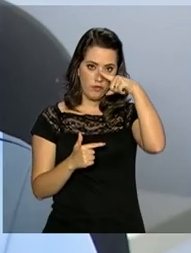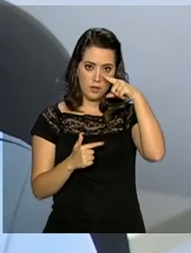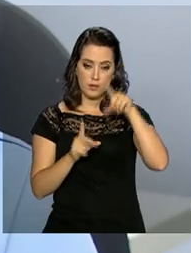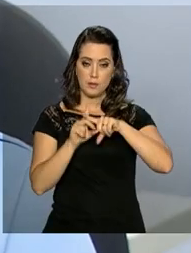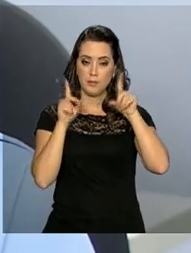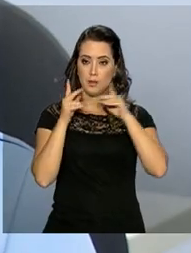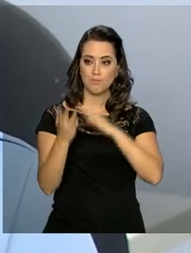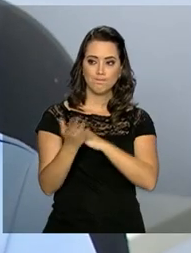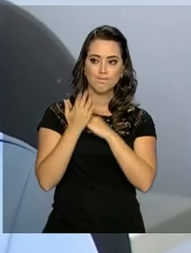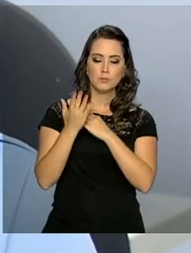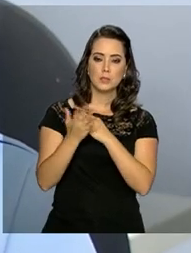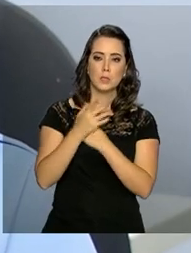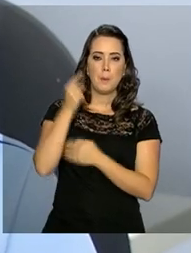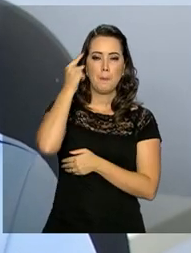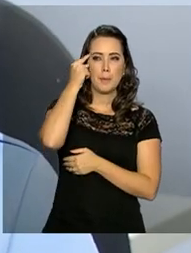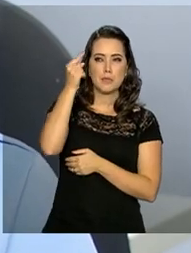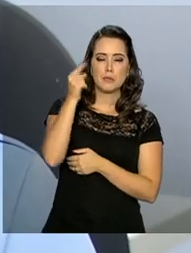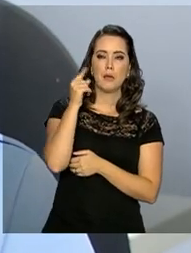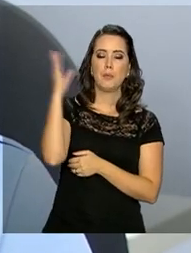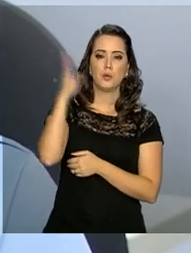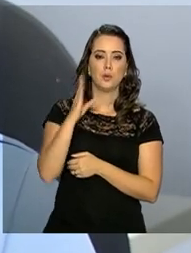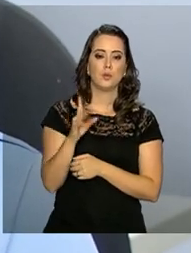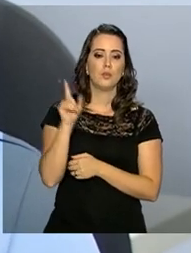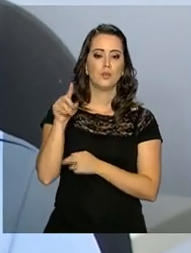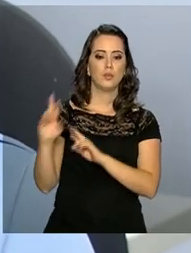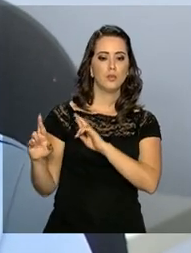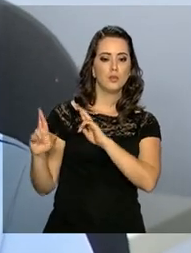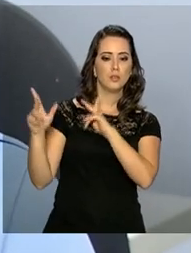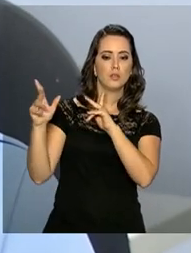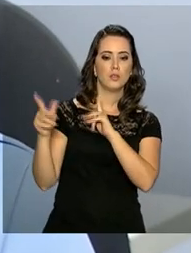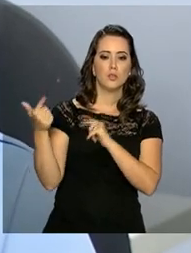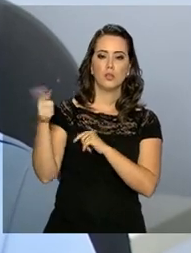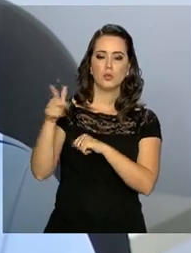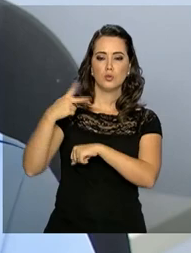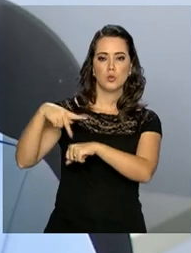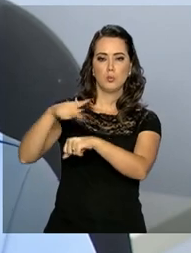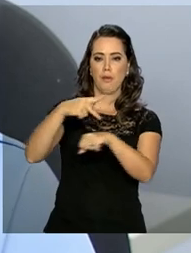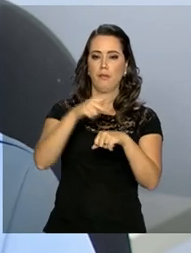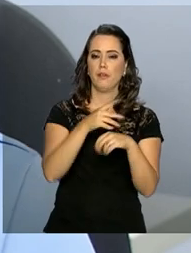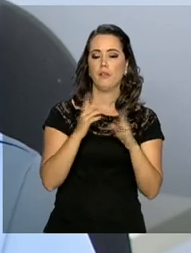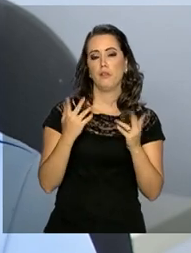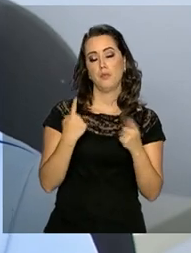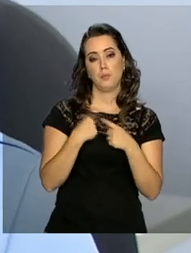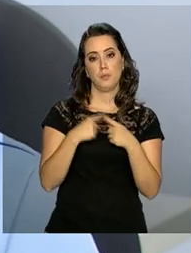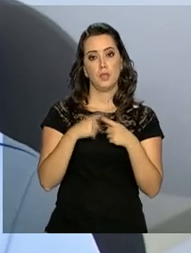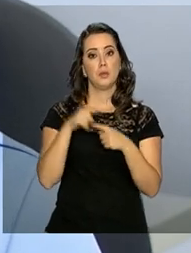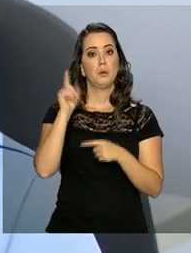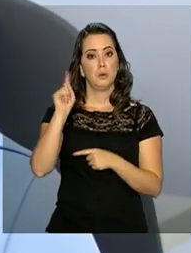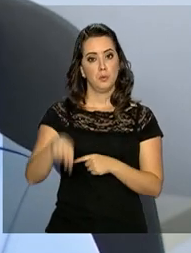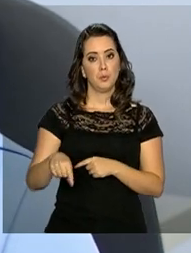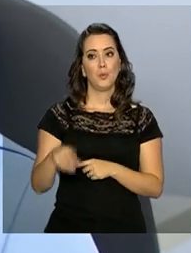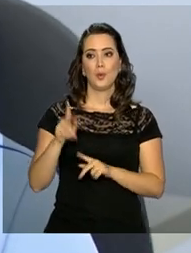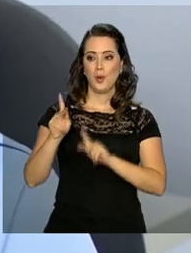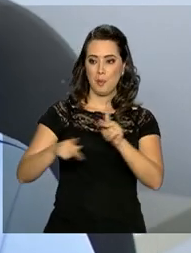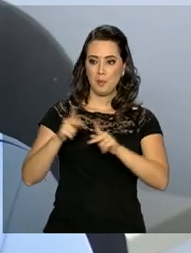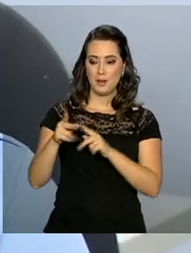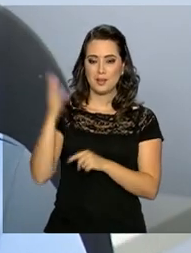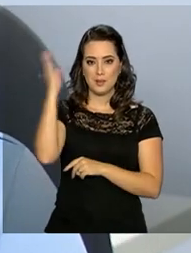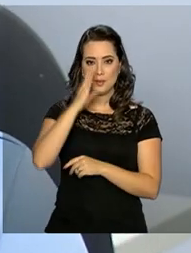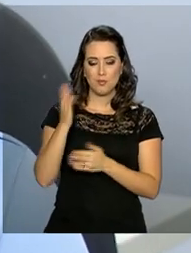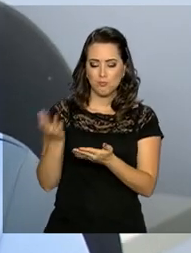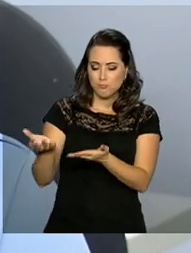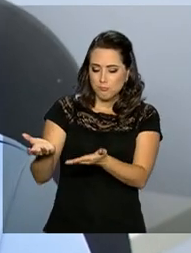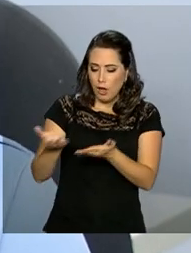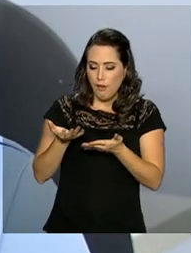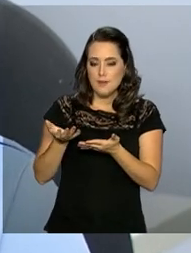o pensamento do brasileiro é um pouco diferente do outro povo, porque é um povo acolhedor.